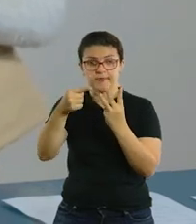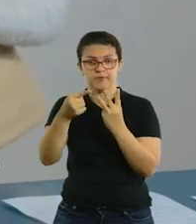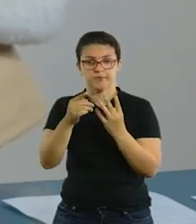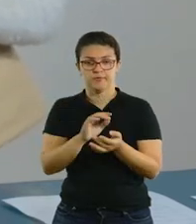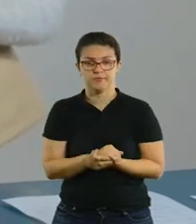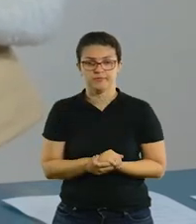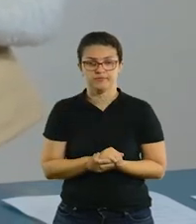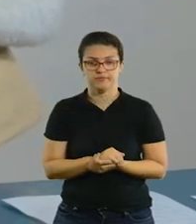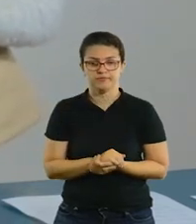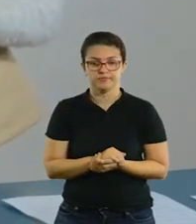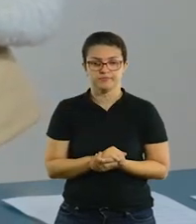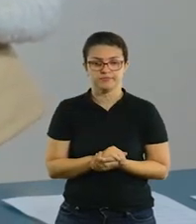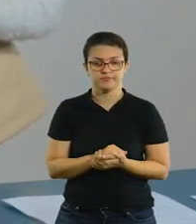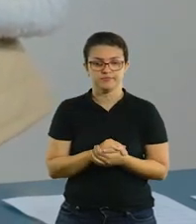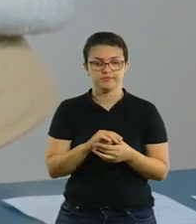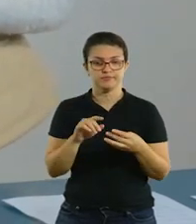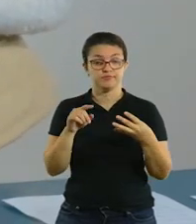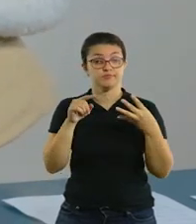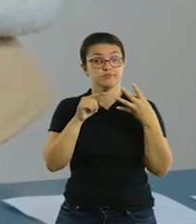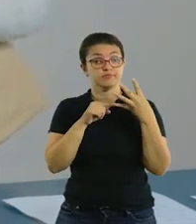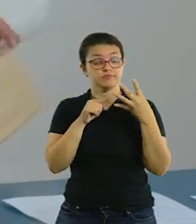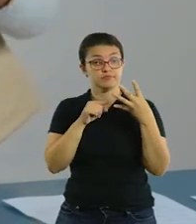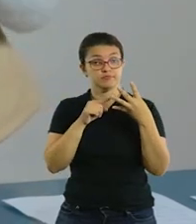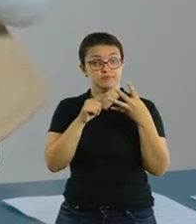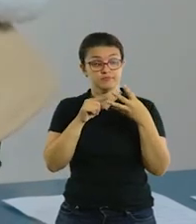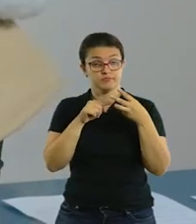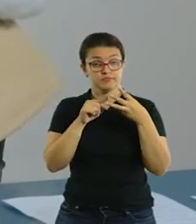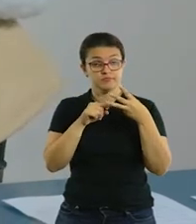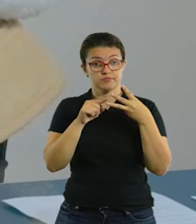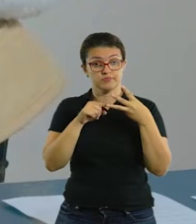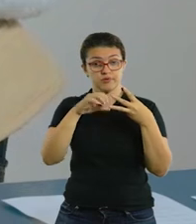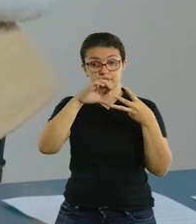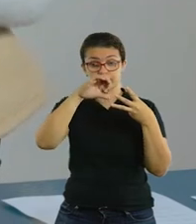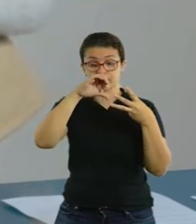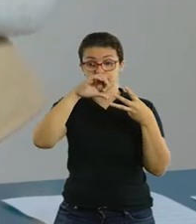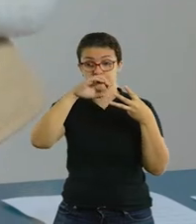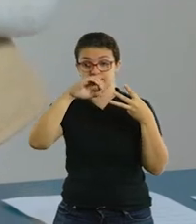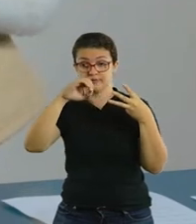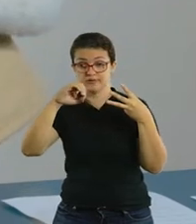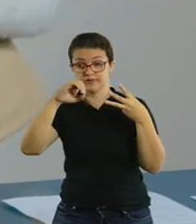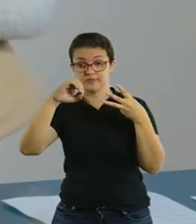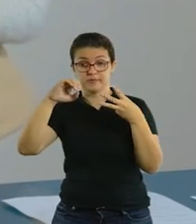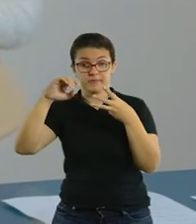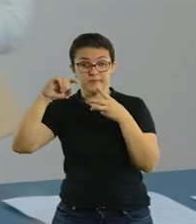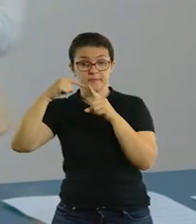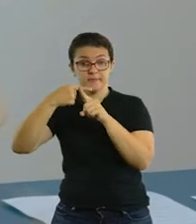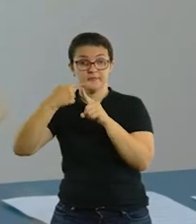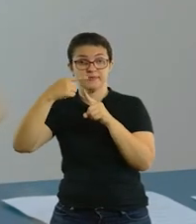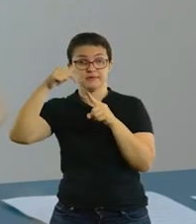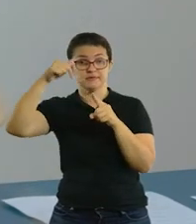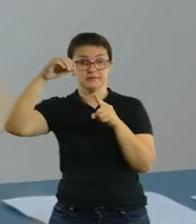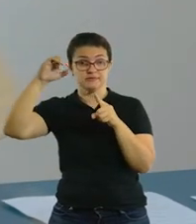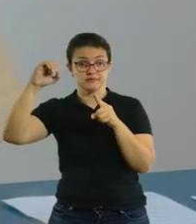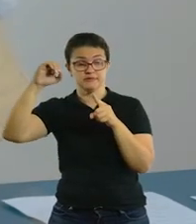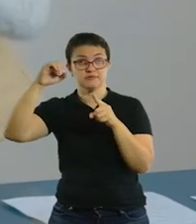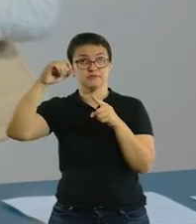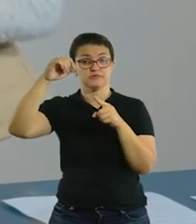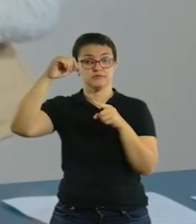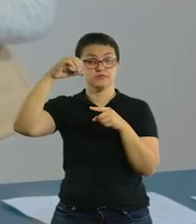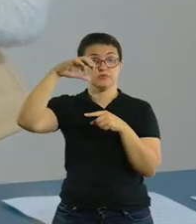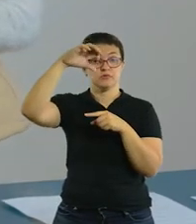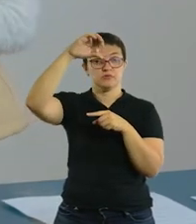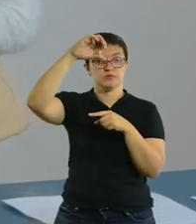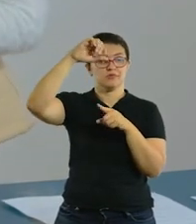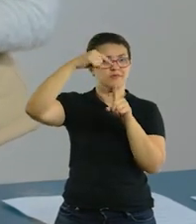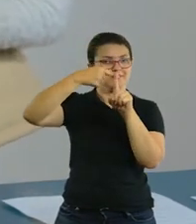que eu peguei, 900 mais 700. 9 mais 7. Fácil, né? 16. E depois